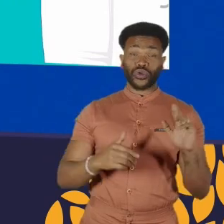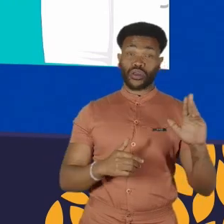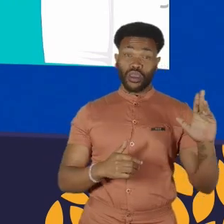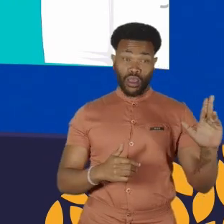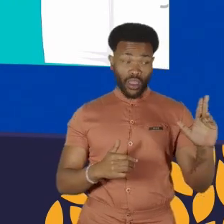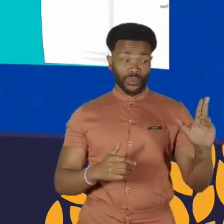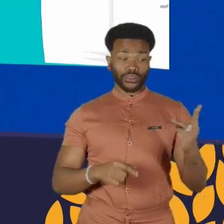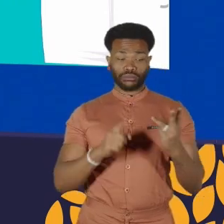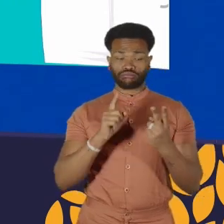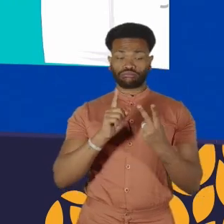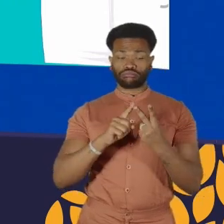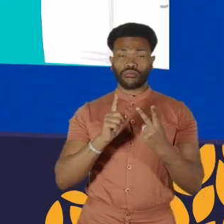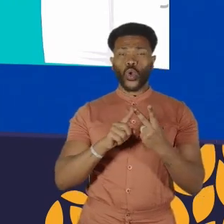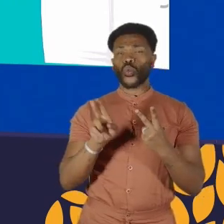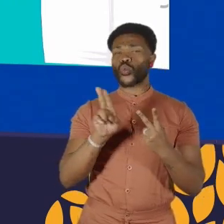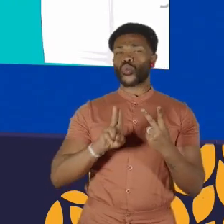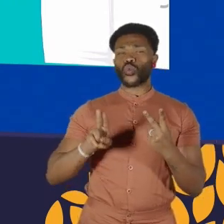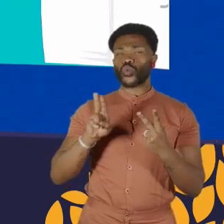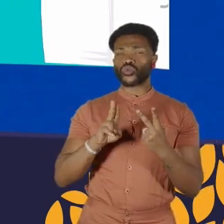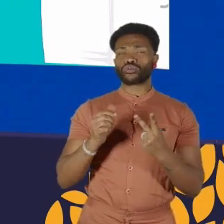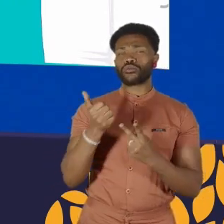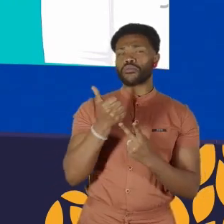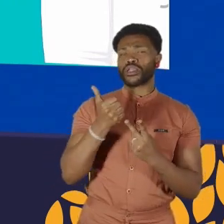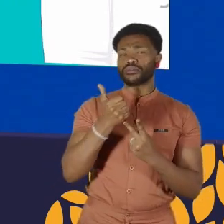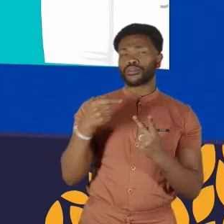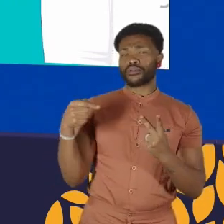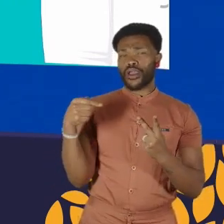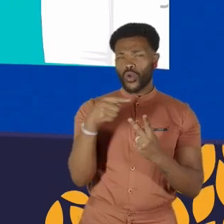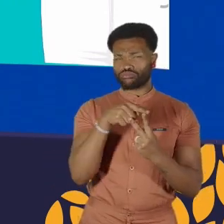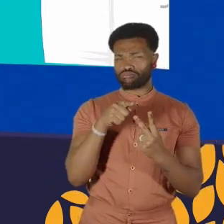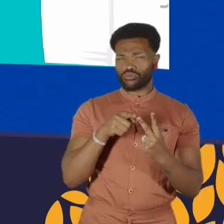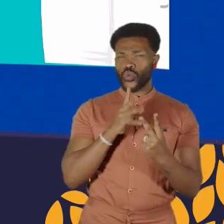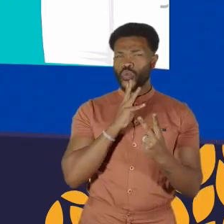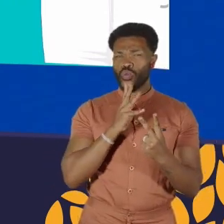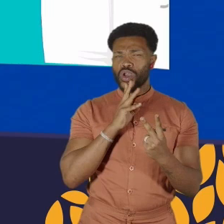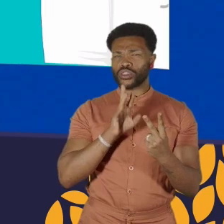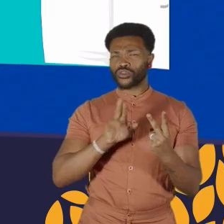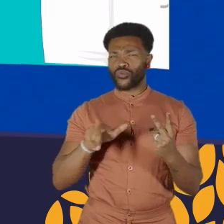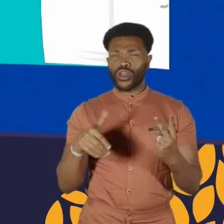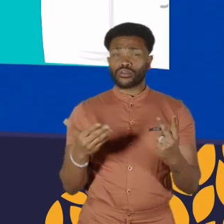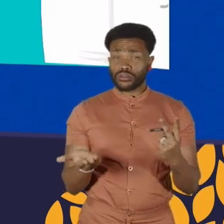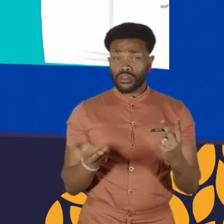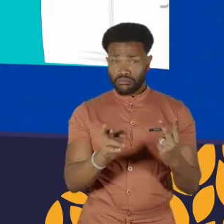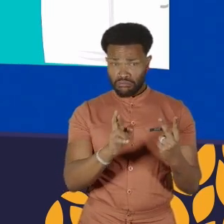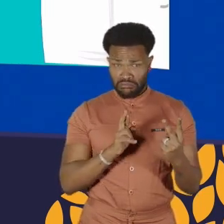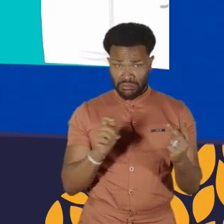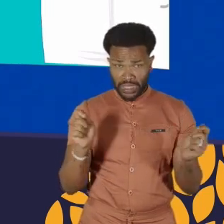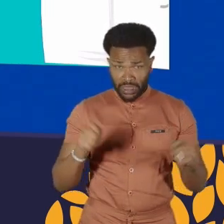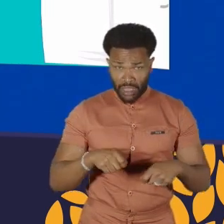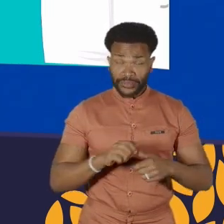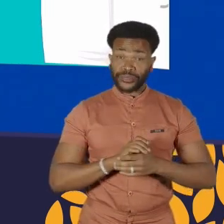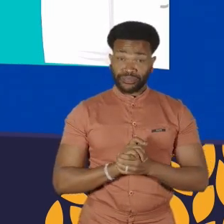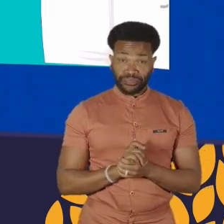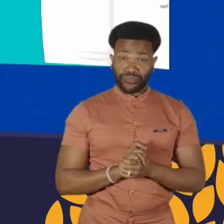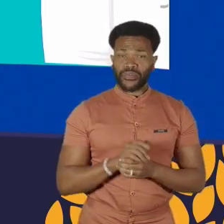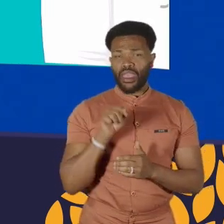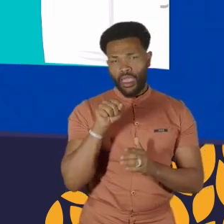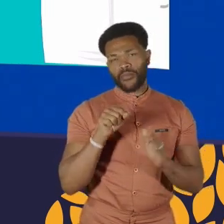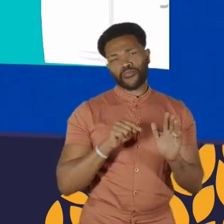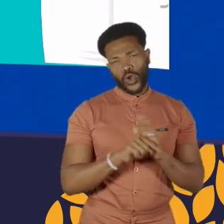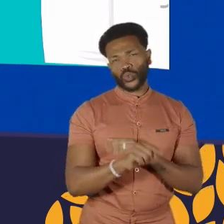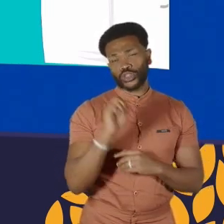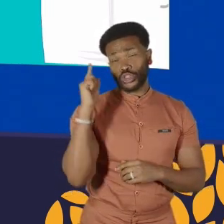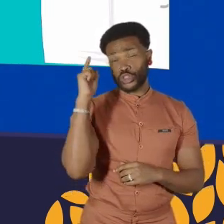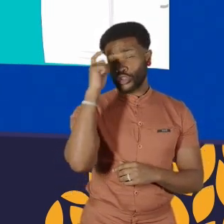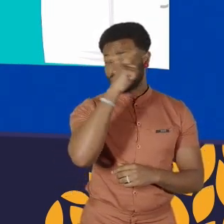cannabis para o uso medicinal da planta? Alguém aqui consegue me responder? Realmente é uma pergunta difícil